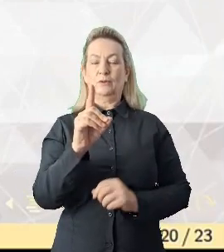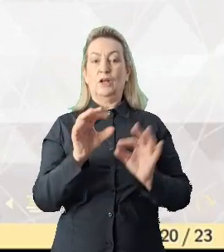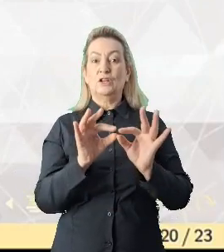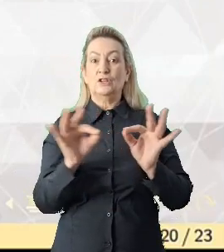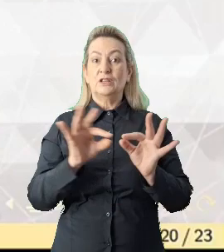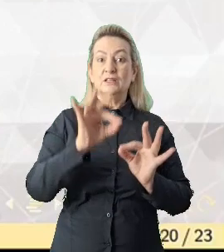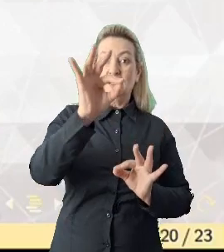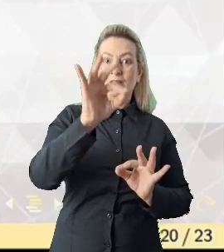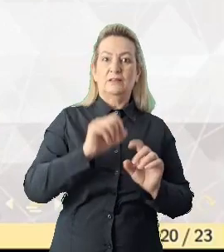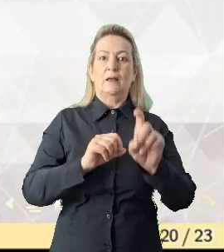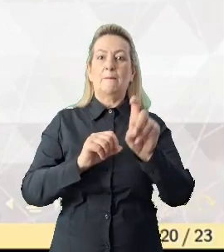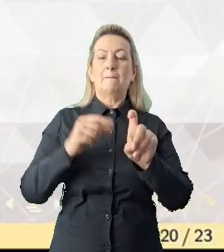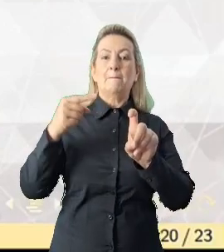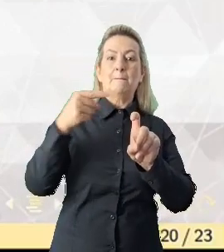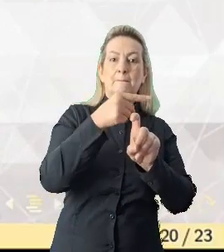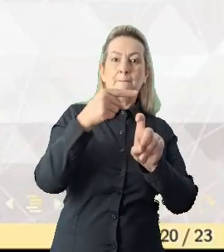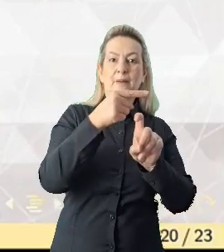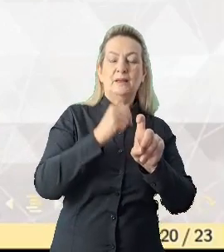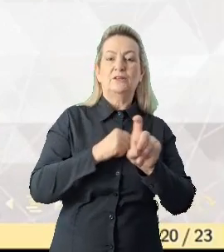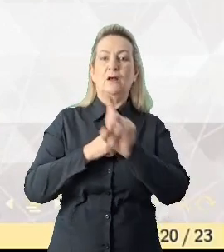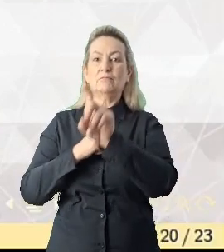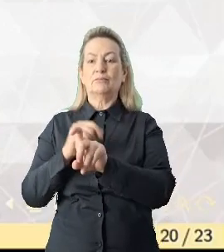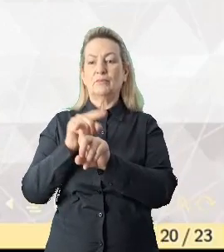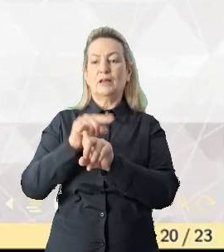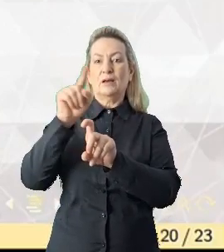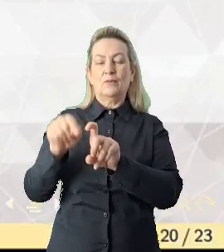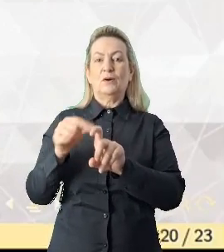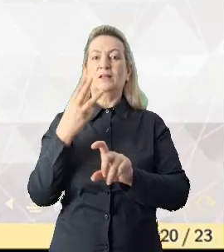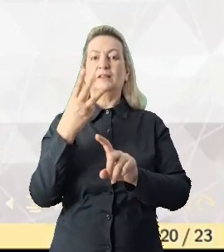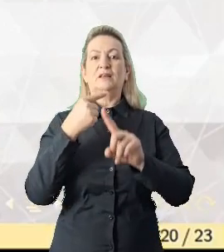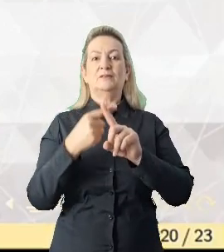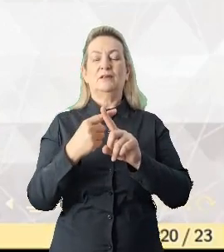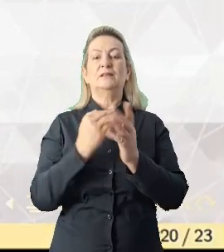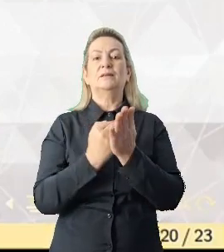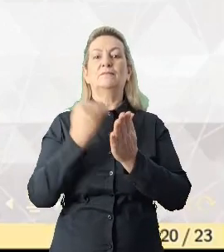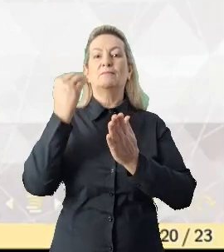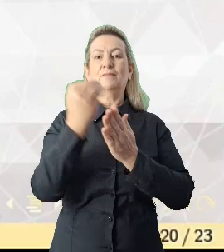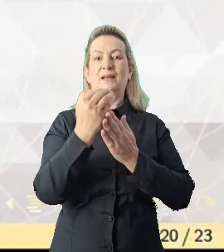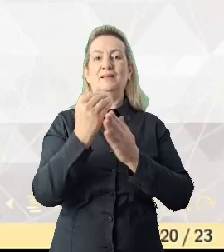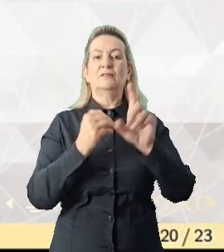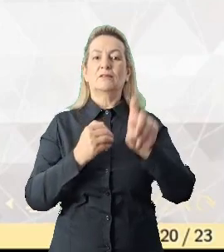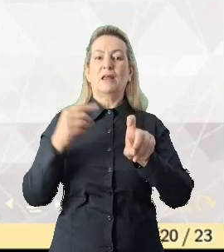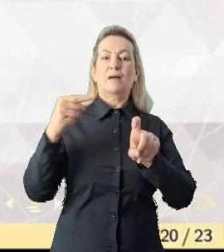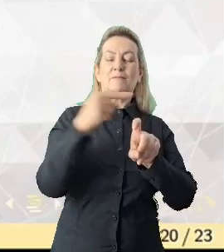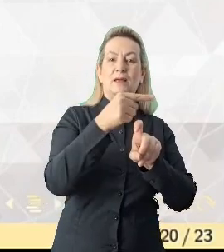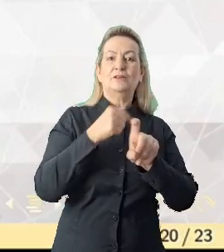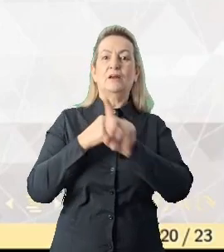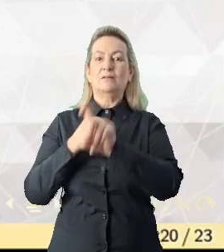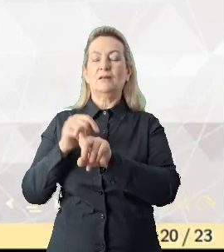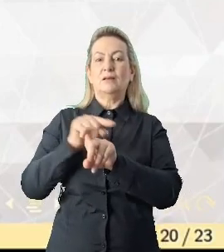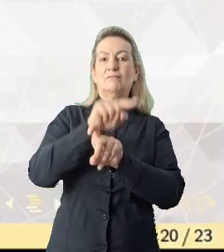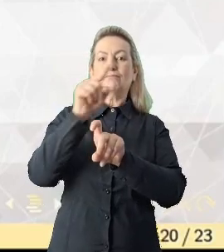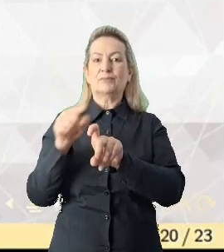que o módulo, ou seja, a distância entre a média e a moda, é 3 vezes maior do que a distância entre a média e a